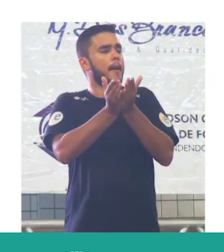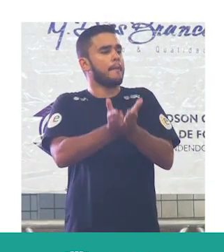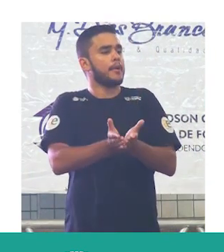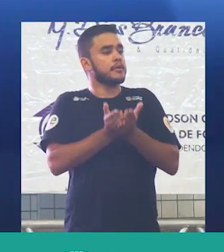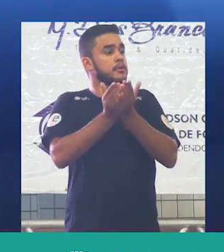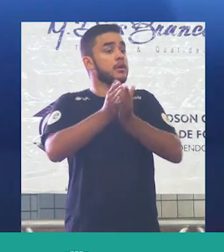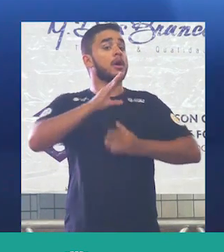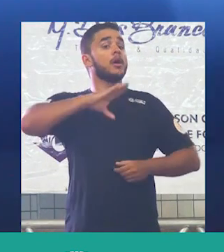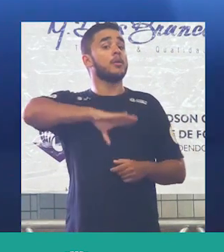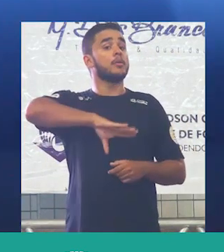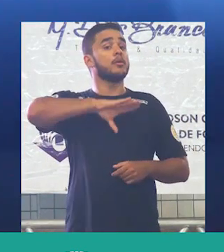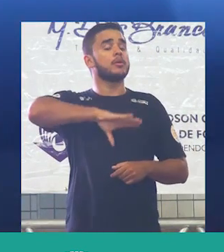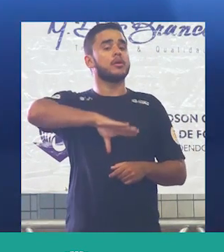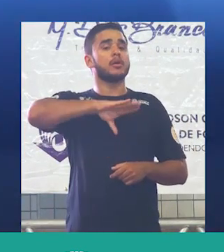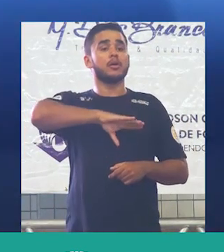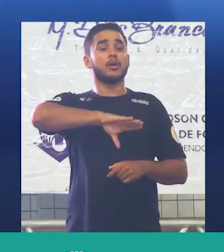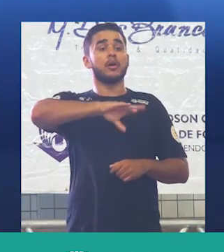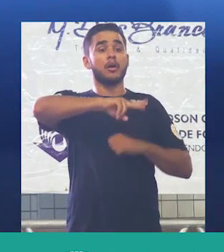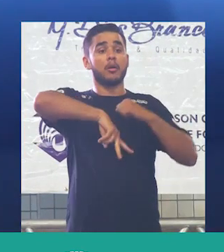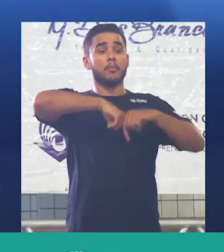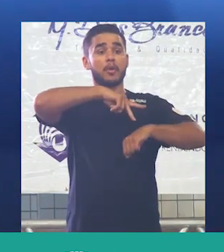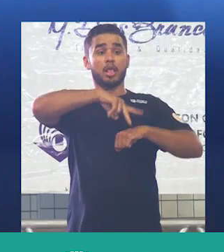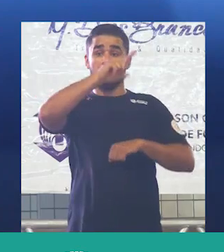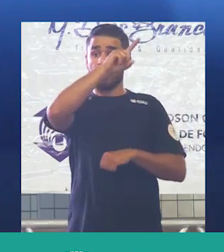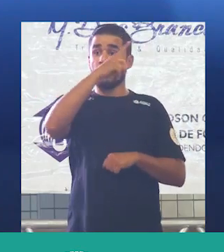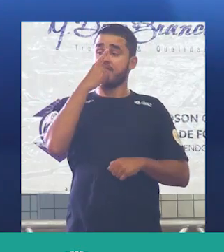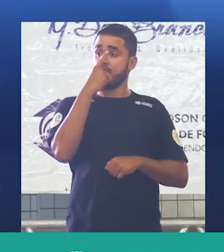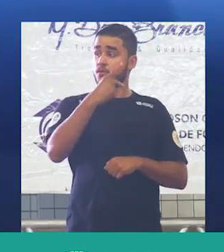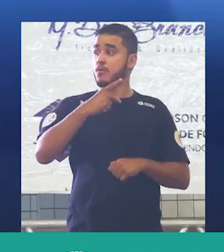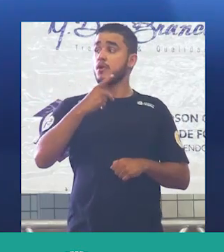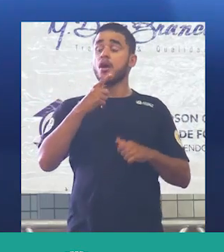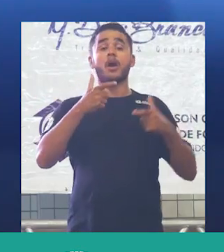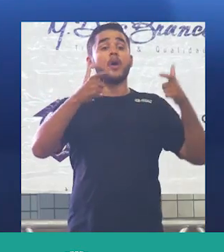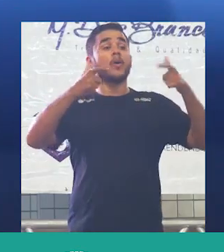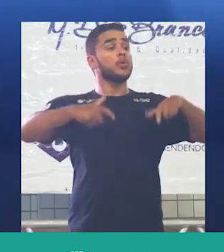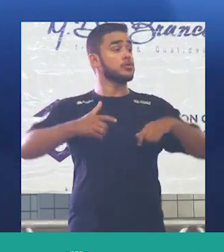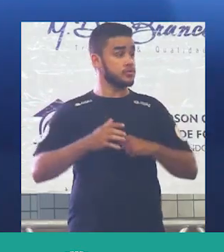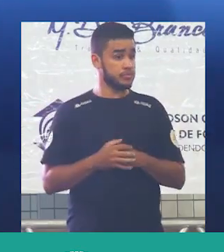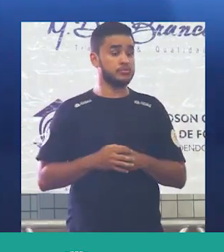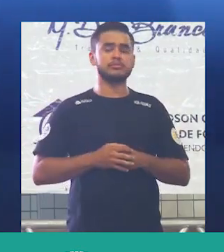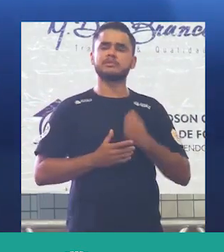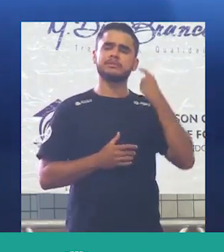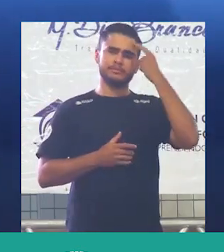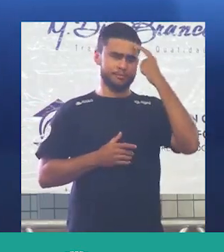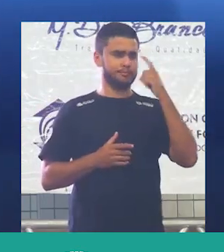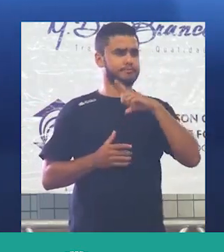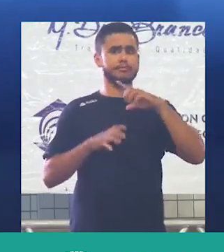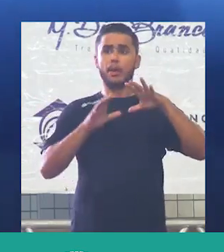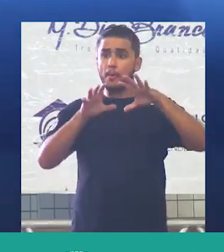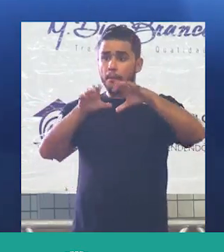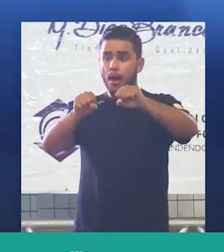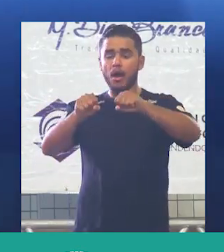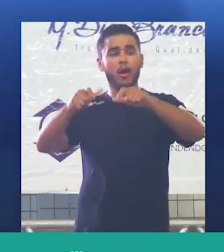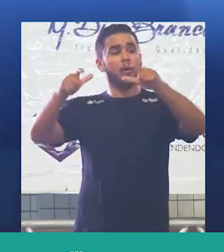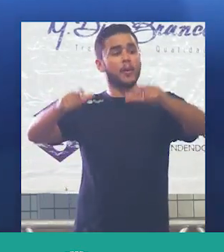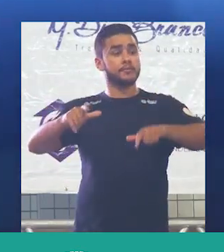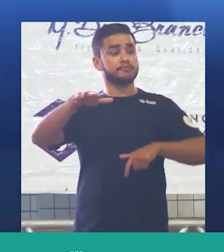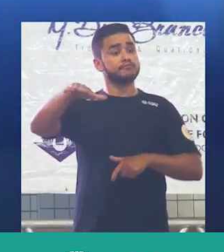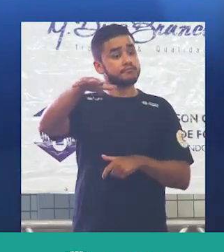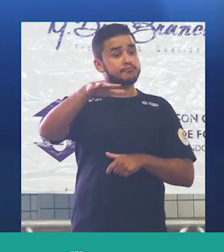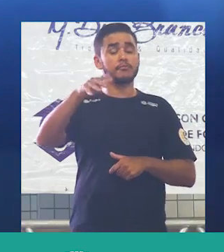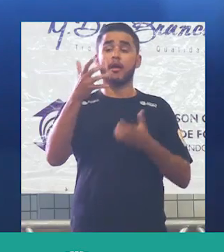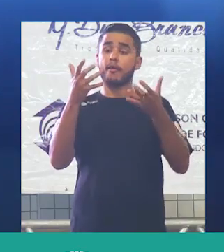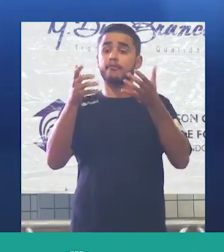Os portugueses vieram atrás de duas coisas dentro do contexto das grandes navegações. Eles vinham atrás